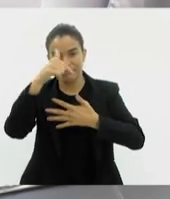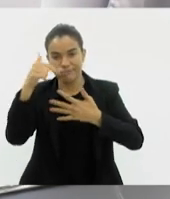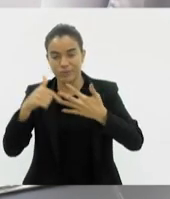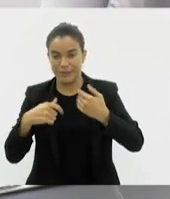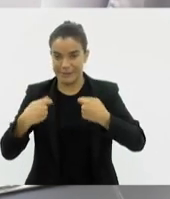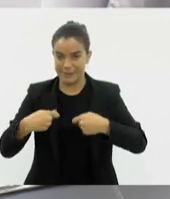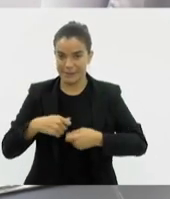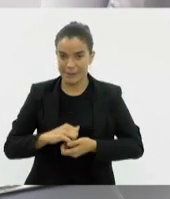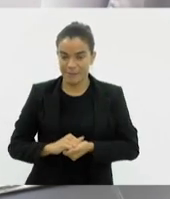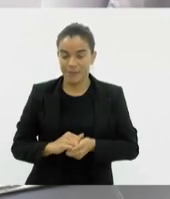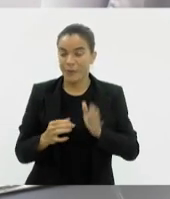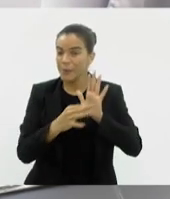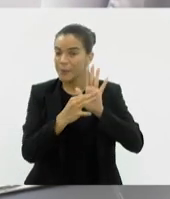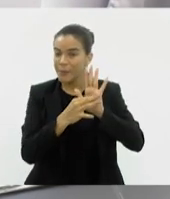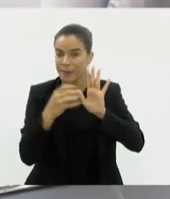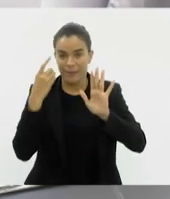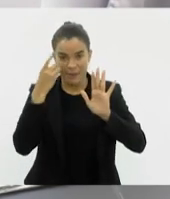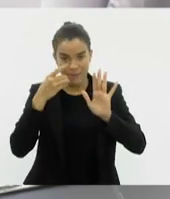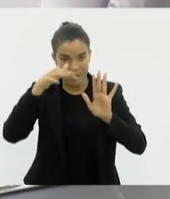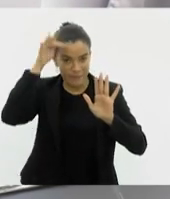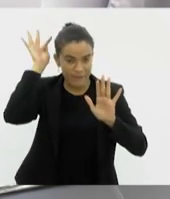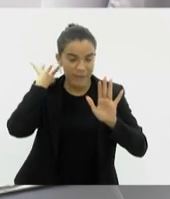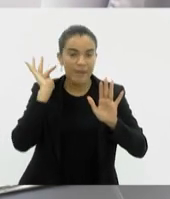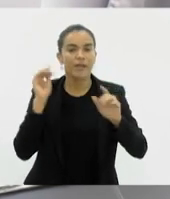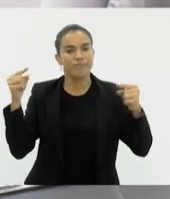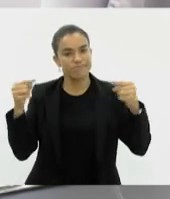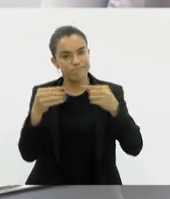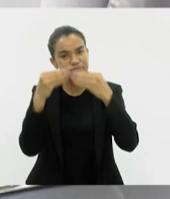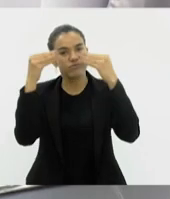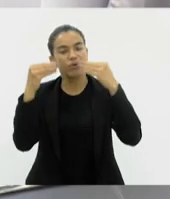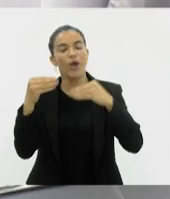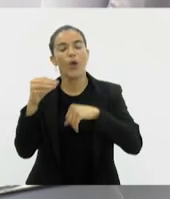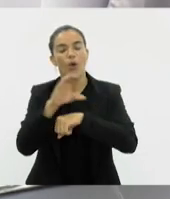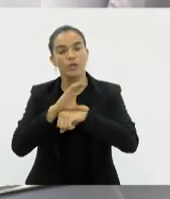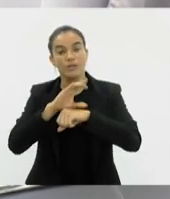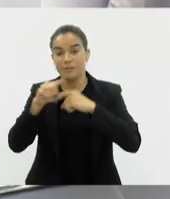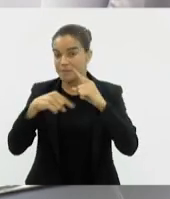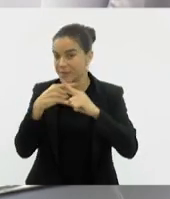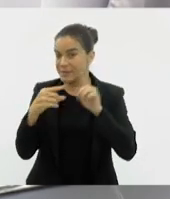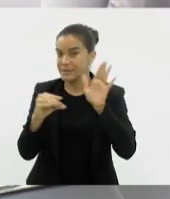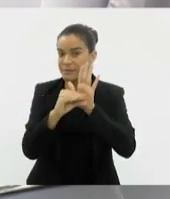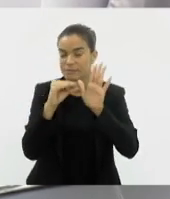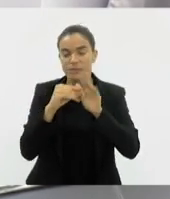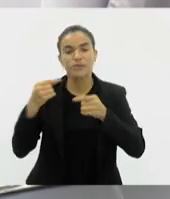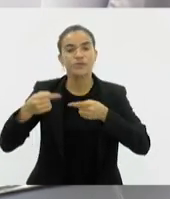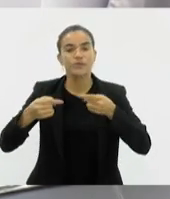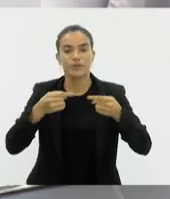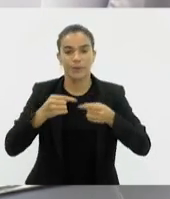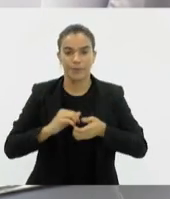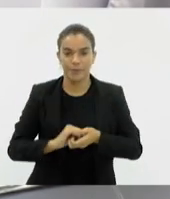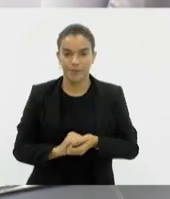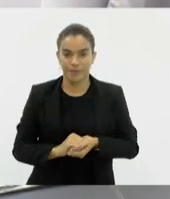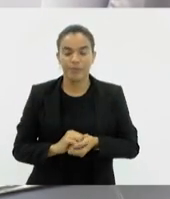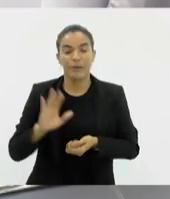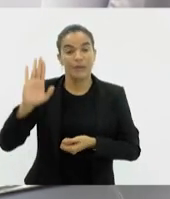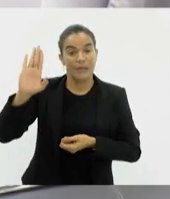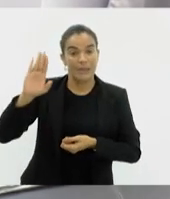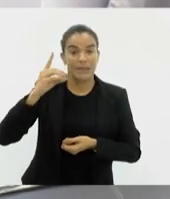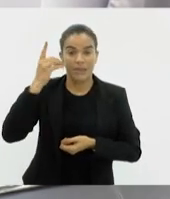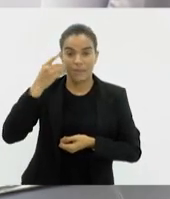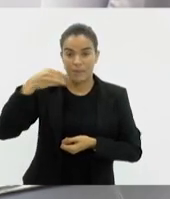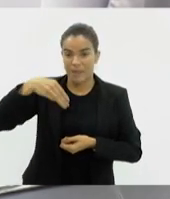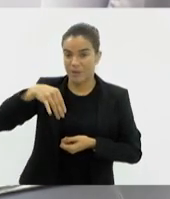providências. O parecer do deputado Fred Pacheco é pela constitucionalidade com emenda. Em discussão. Para discutir, deputado Carlos